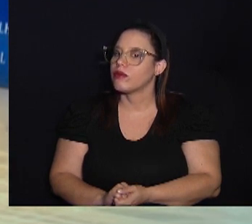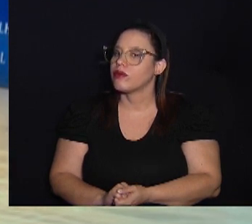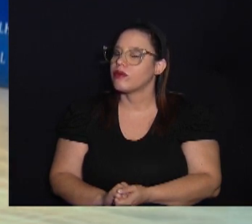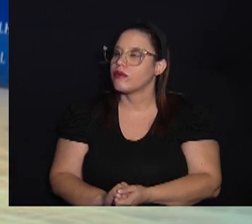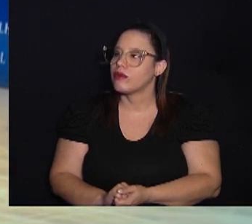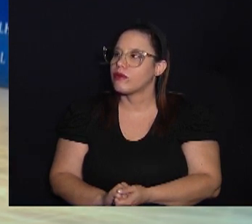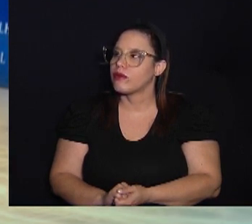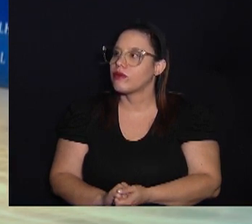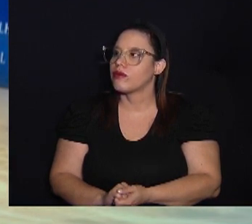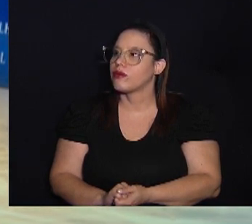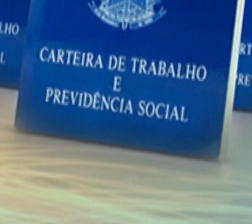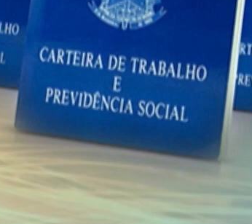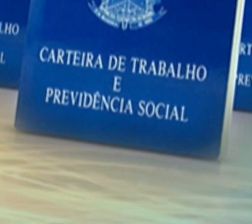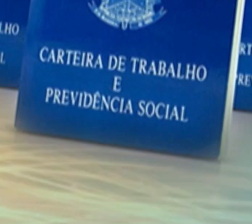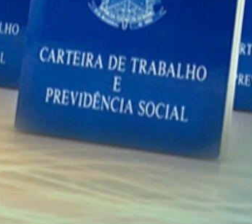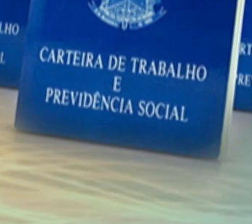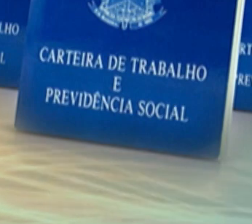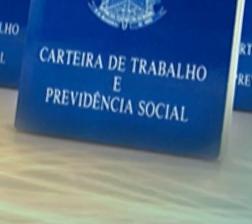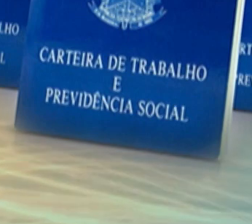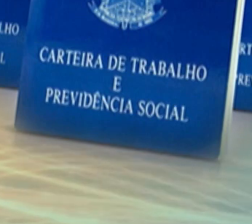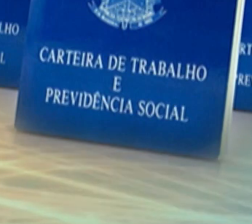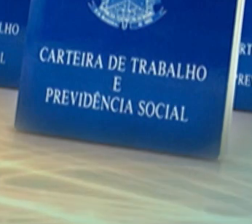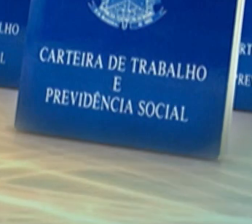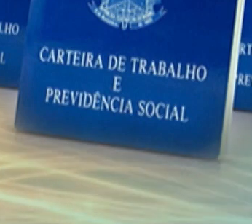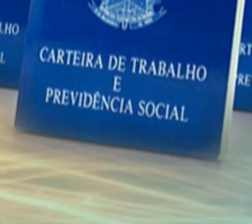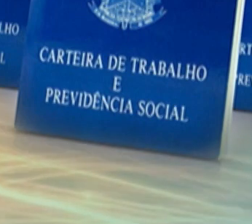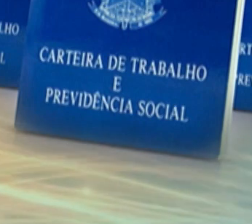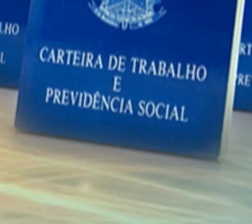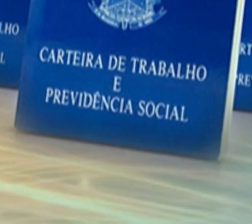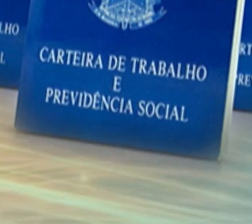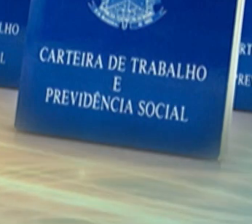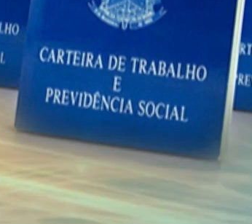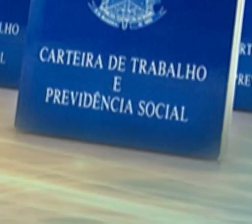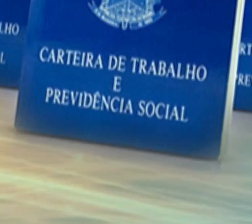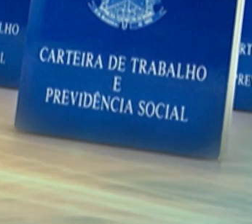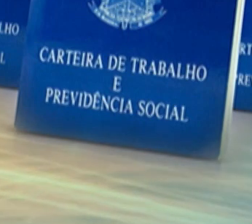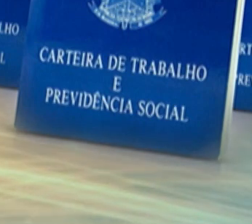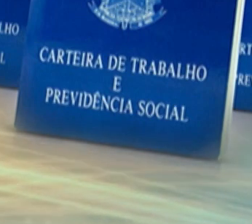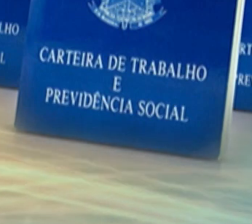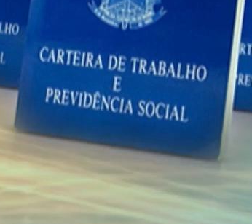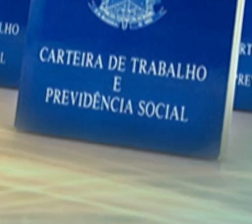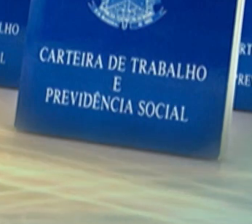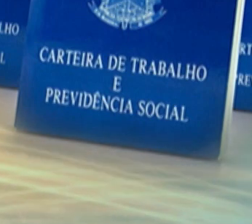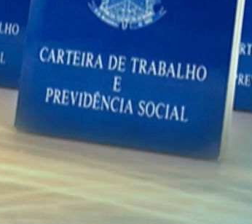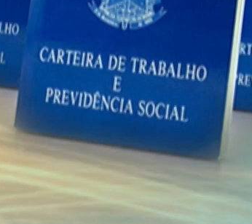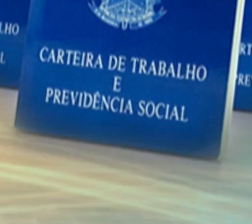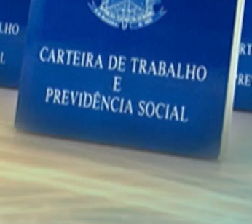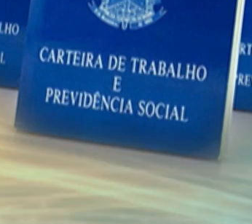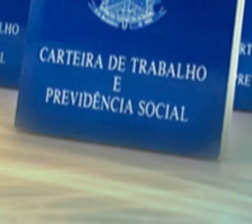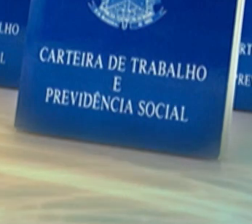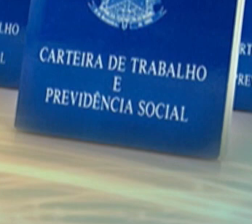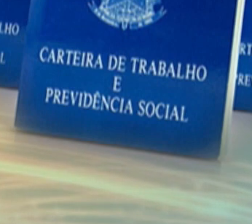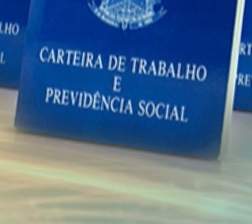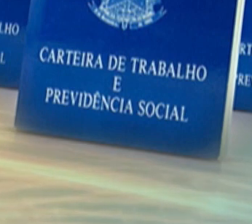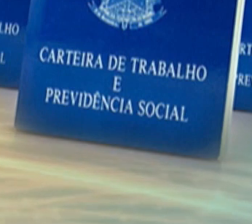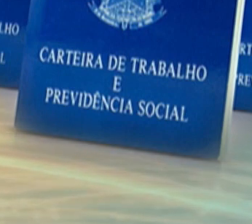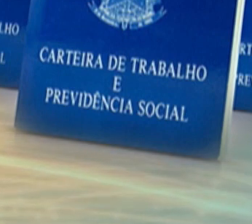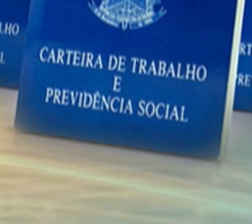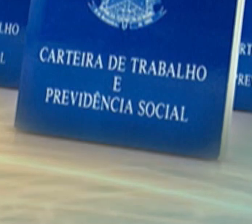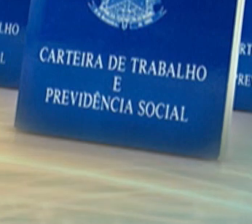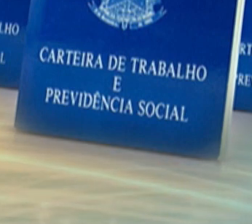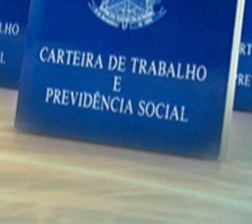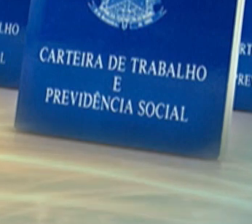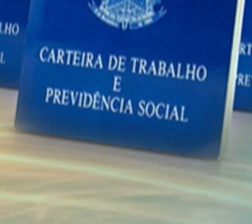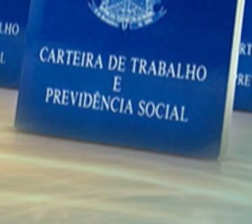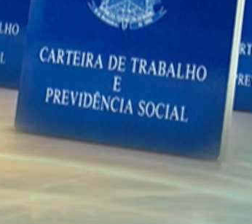cobrança, auxiliar de expedição, auxiliar de limpeza. Esta vaga é exclusiva para pessoas